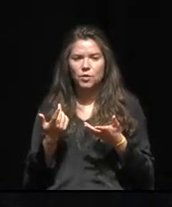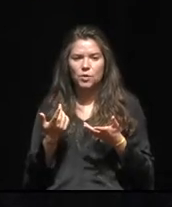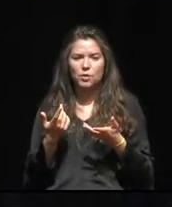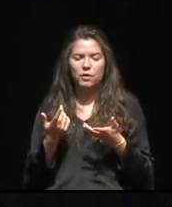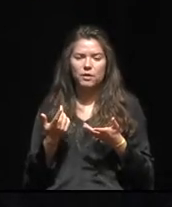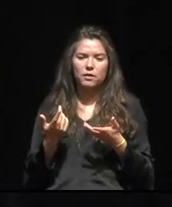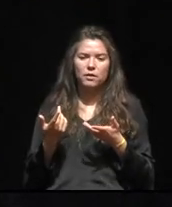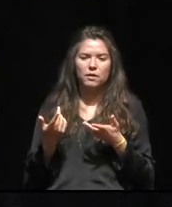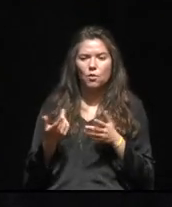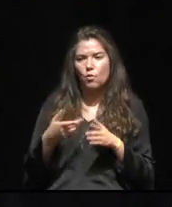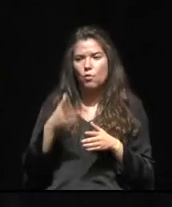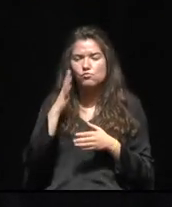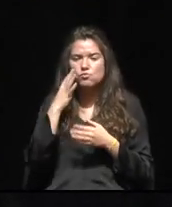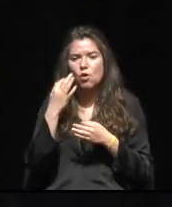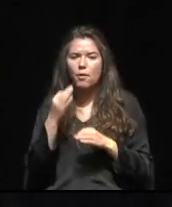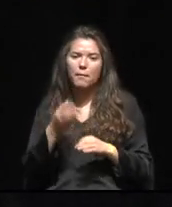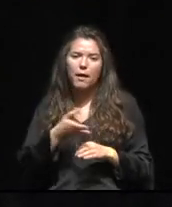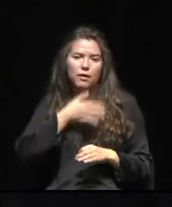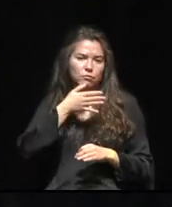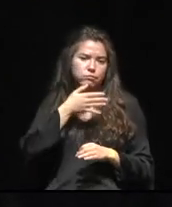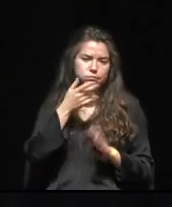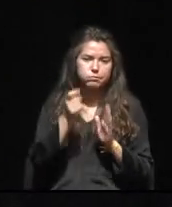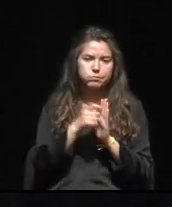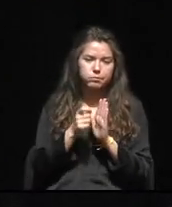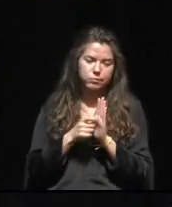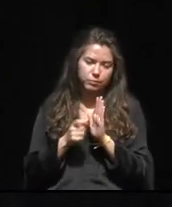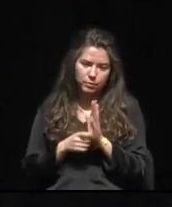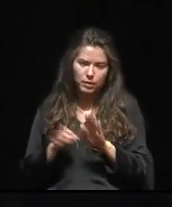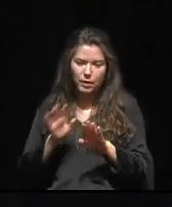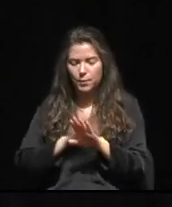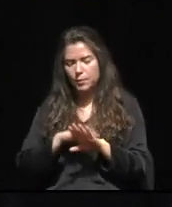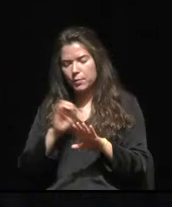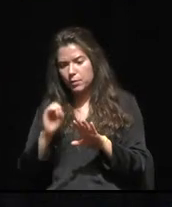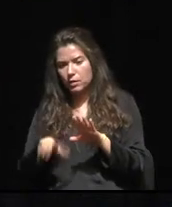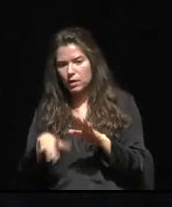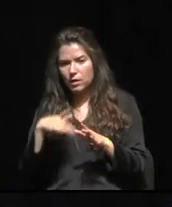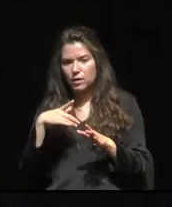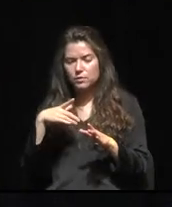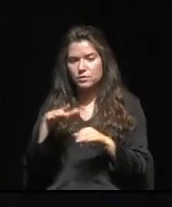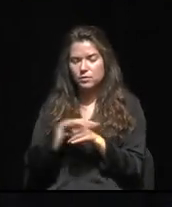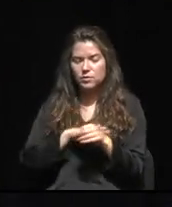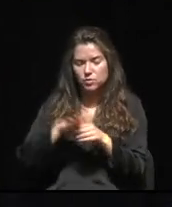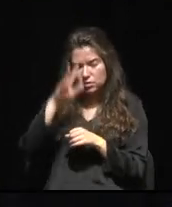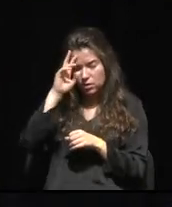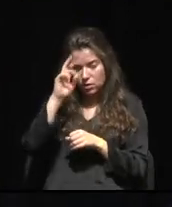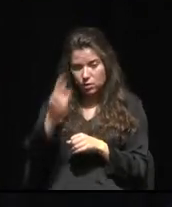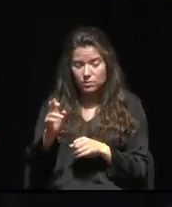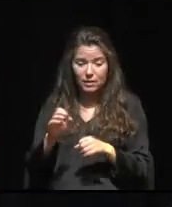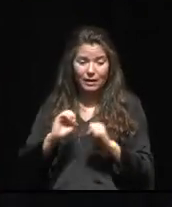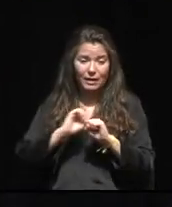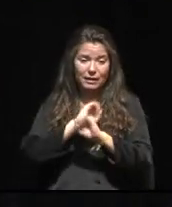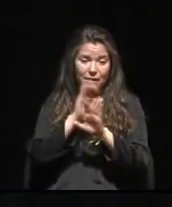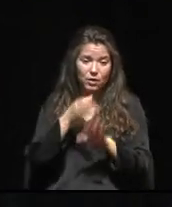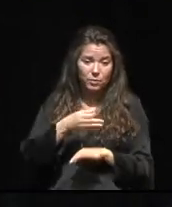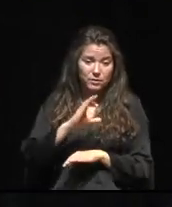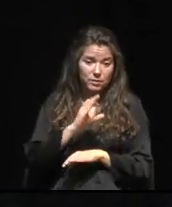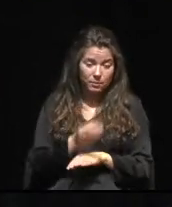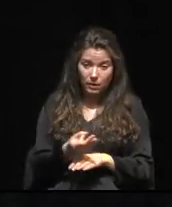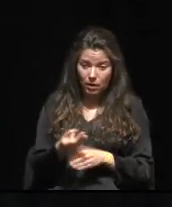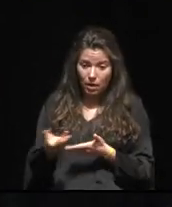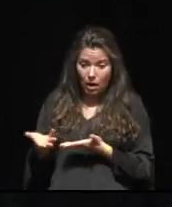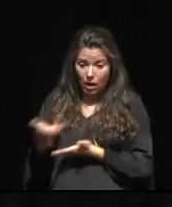daquilo que é a argumentação habitual relativamente às questões e da Rússia é evidente que o PCP Não tem qualquer